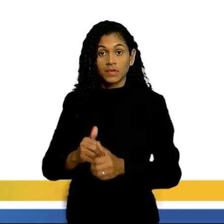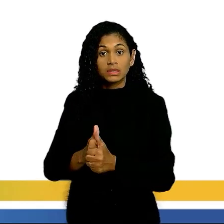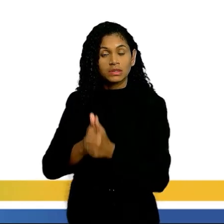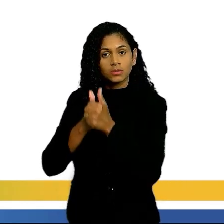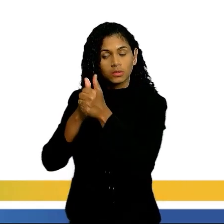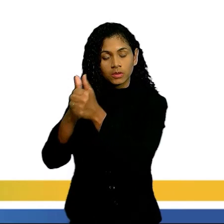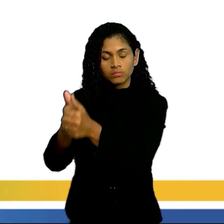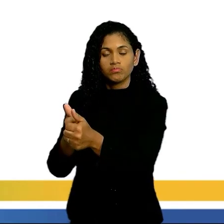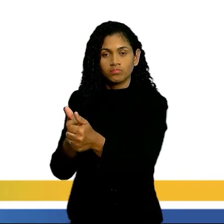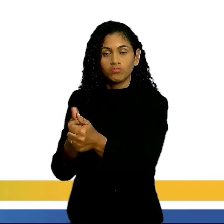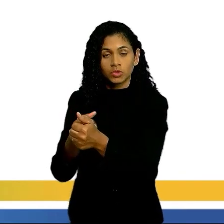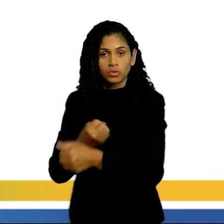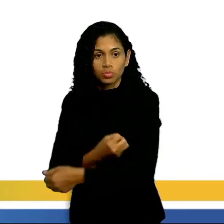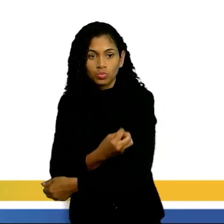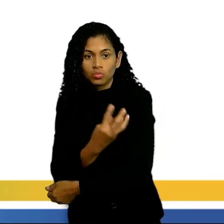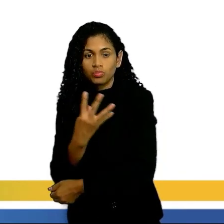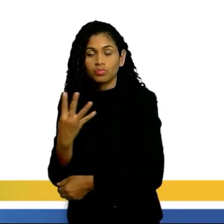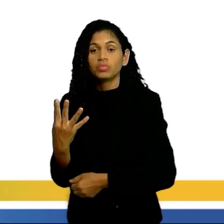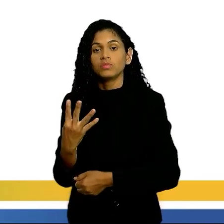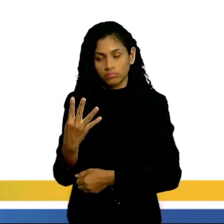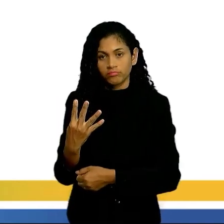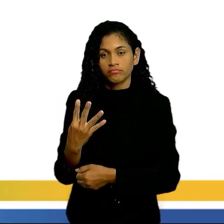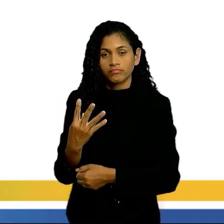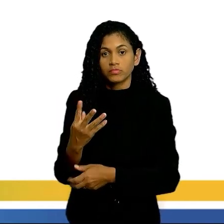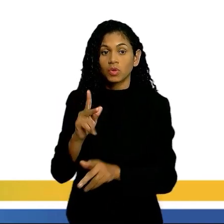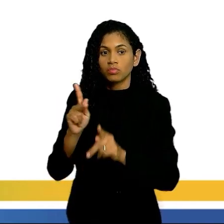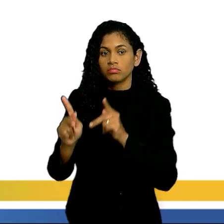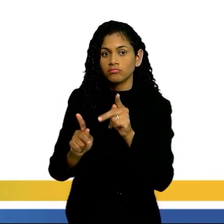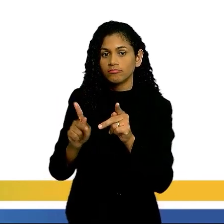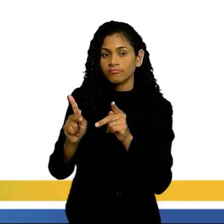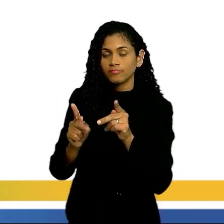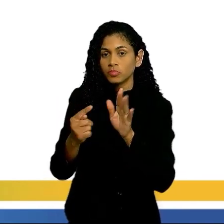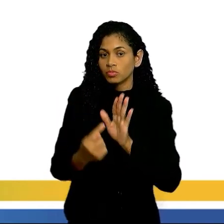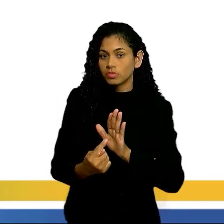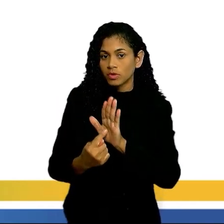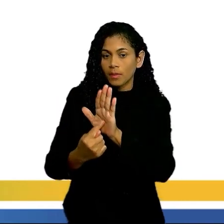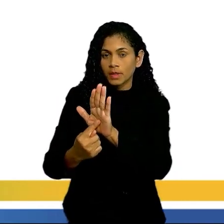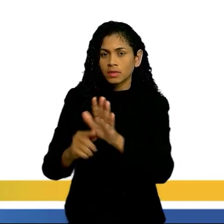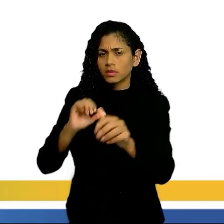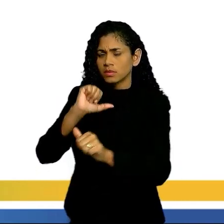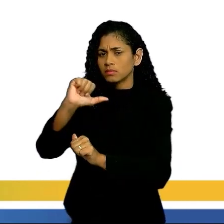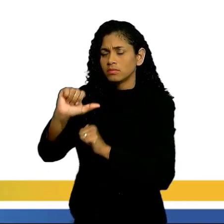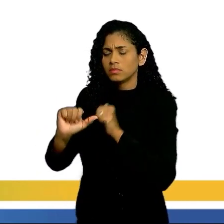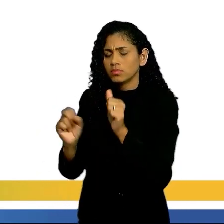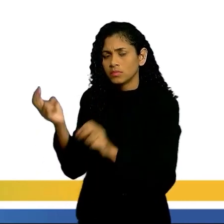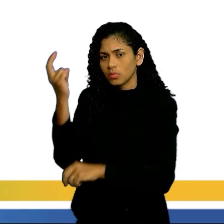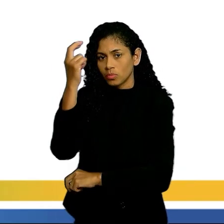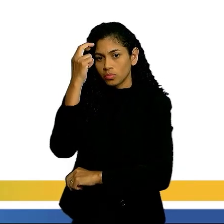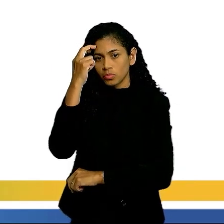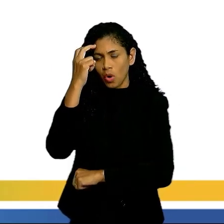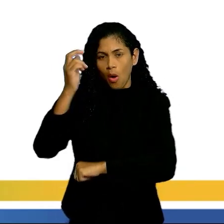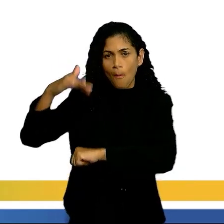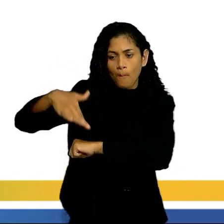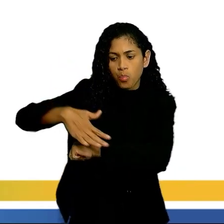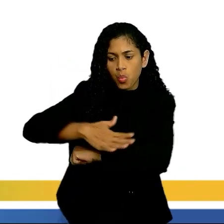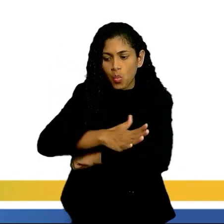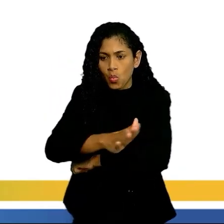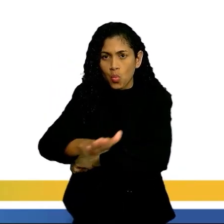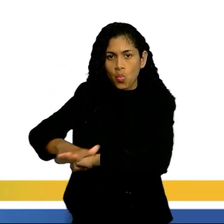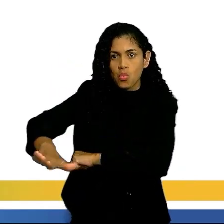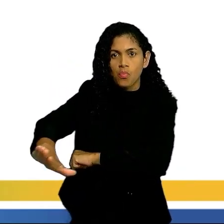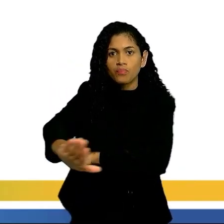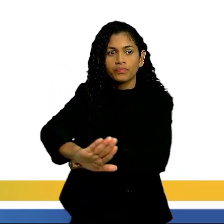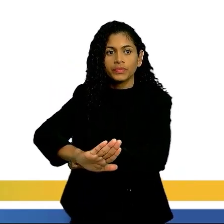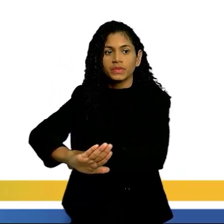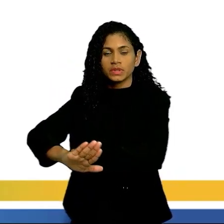Seguindo essa estimativa, o público de uma apresentação da virada cultural no Vale do